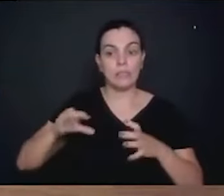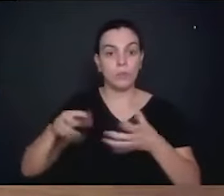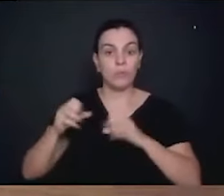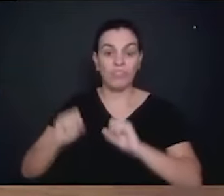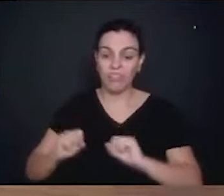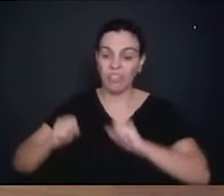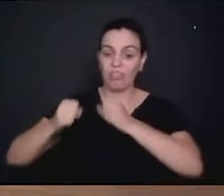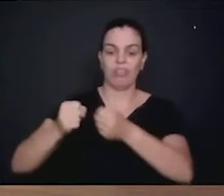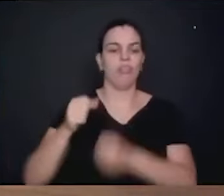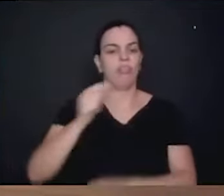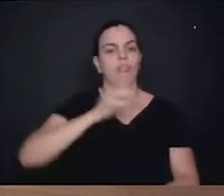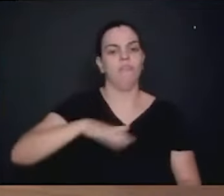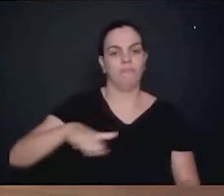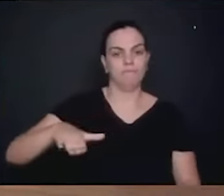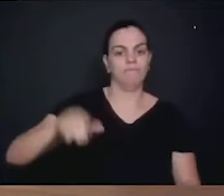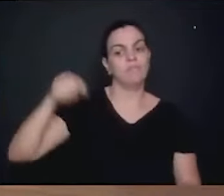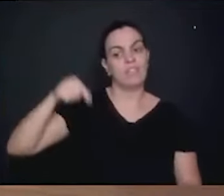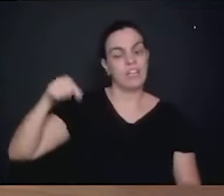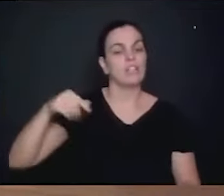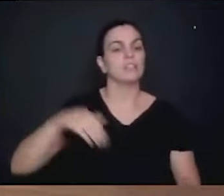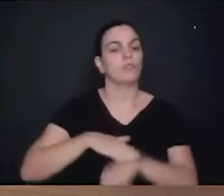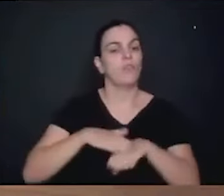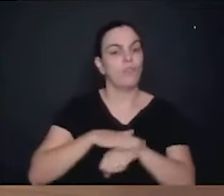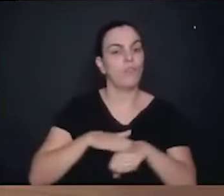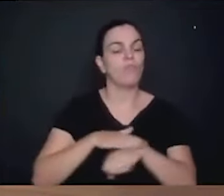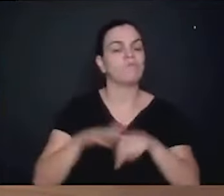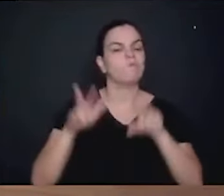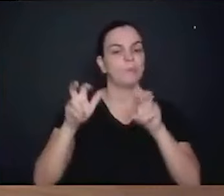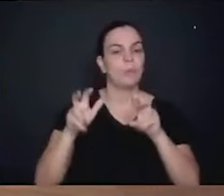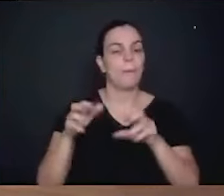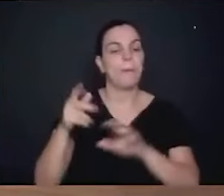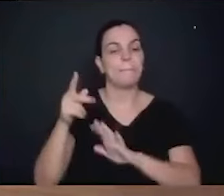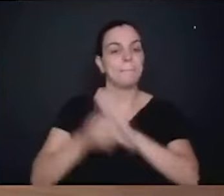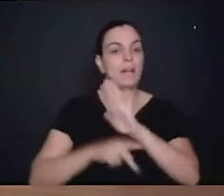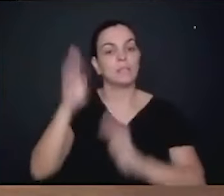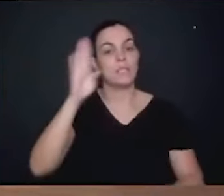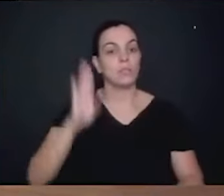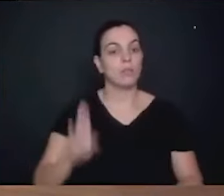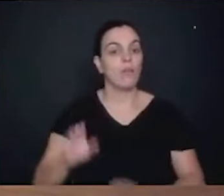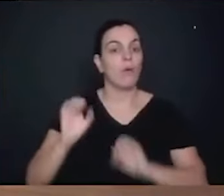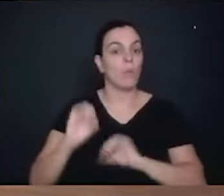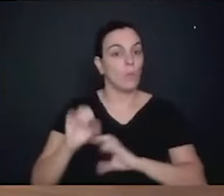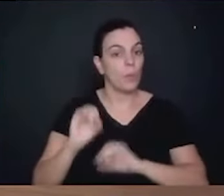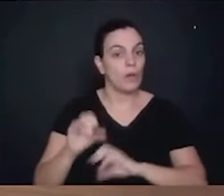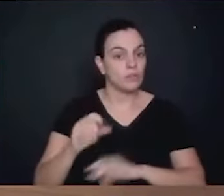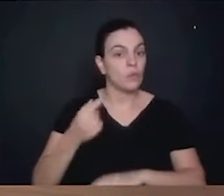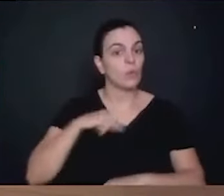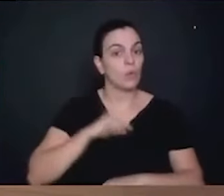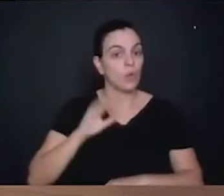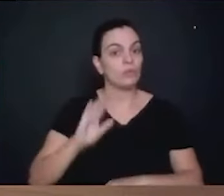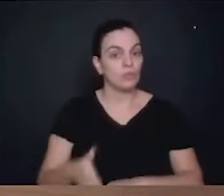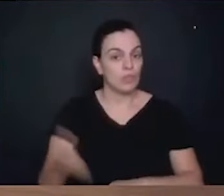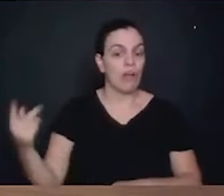bastante sobre o Plano Nacional de Educação, que nós também já falamos aqui. Nós trouxemos aqui para a Câmara Municipal uma audiência